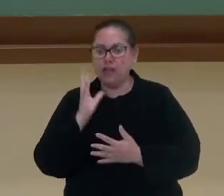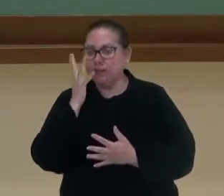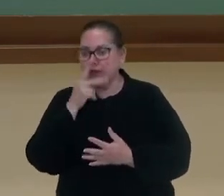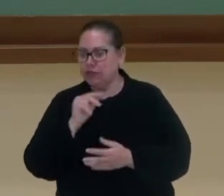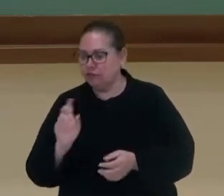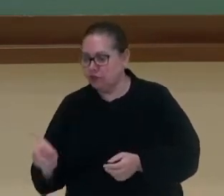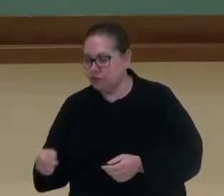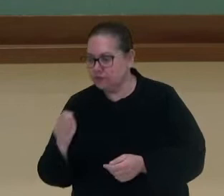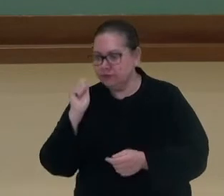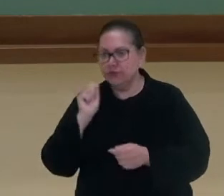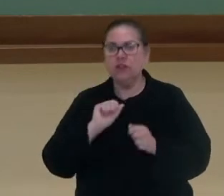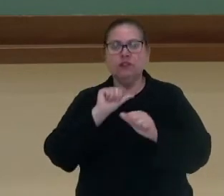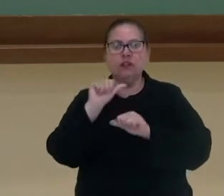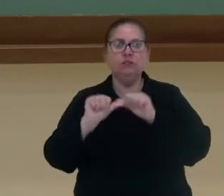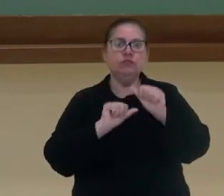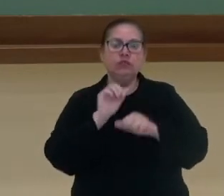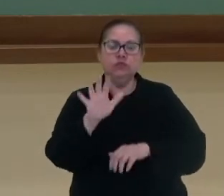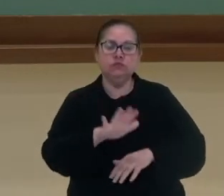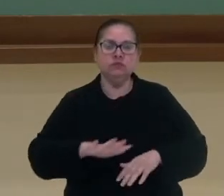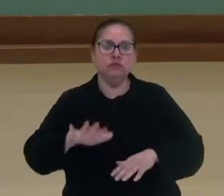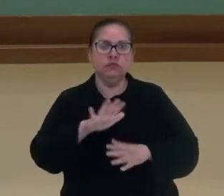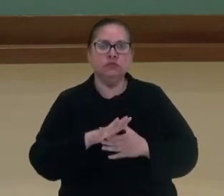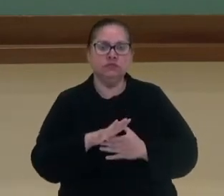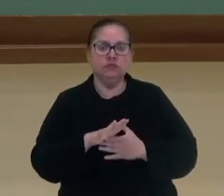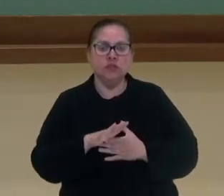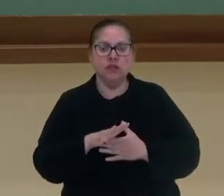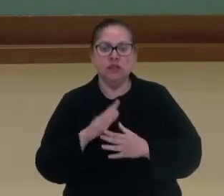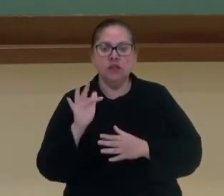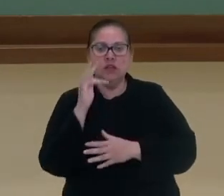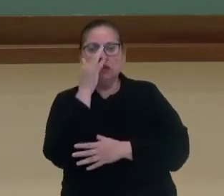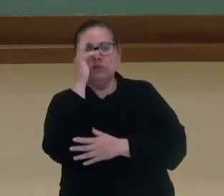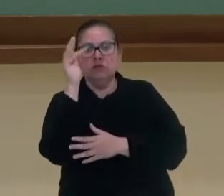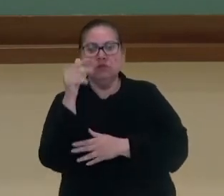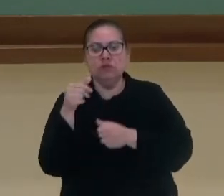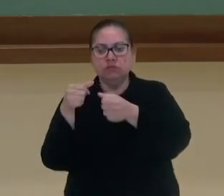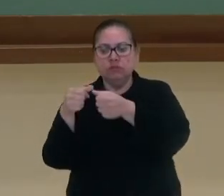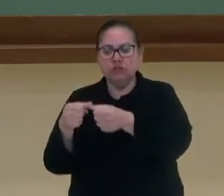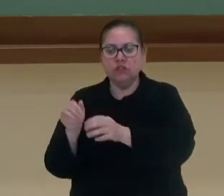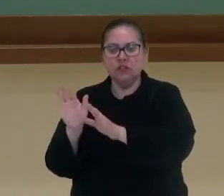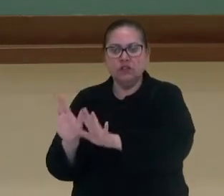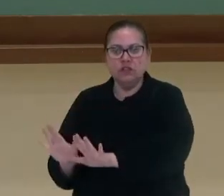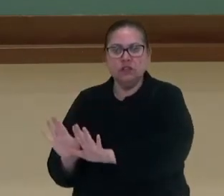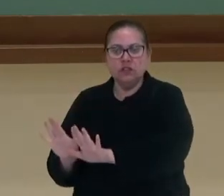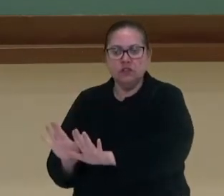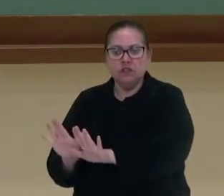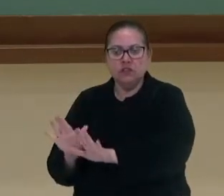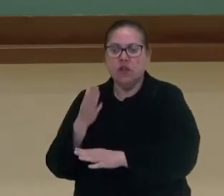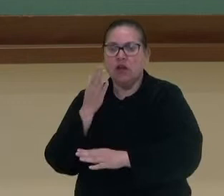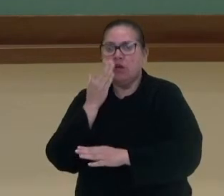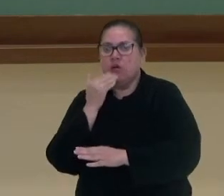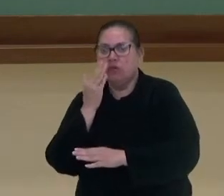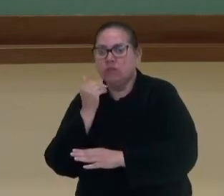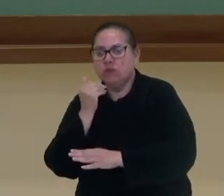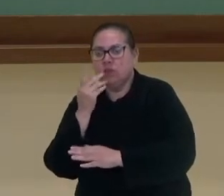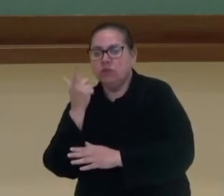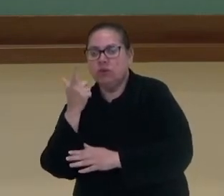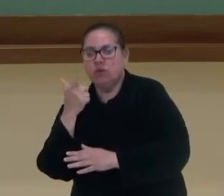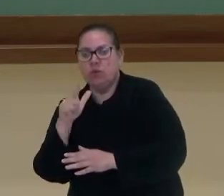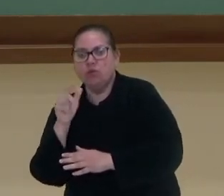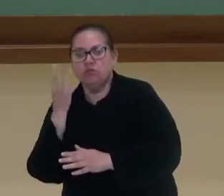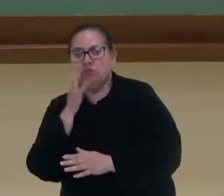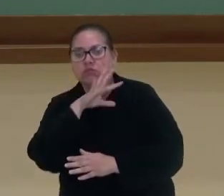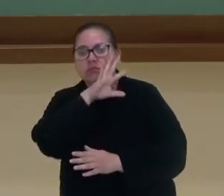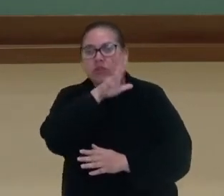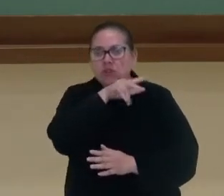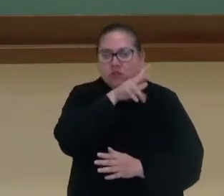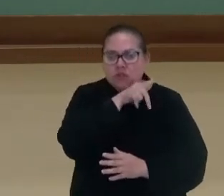estar mudando o ambiente e aquela planta ela pode estar servindo de alimento para outros